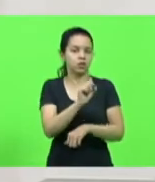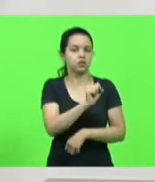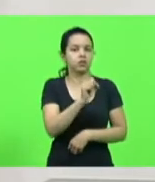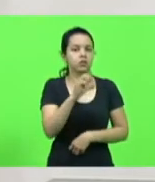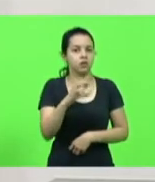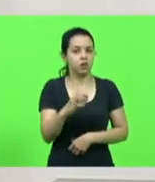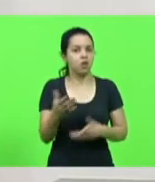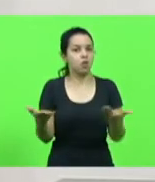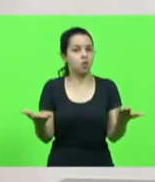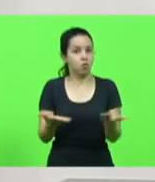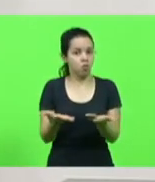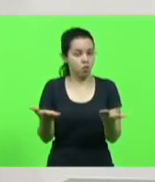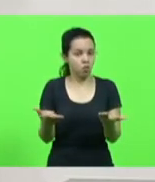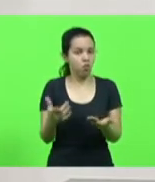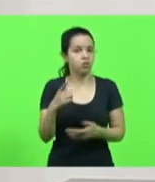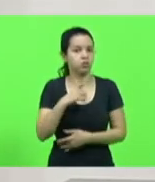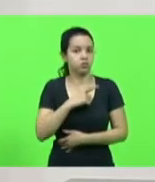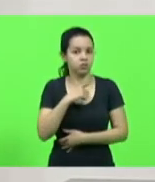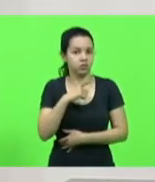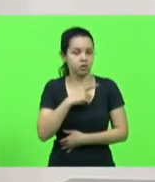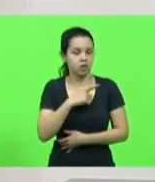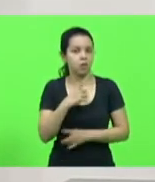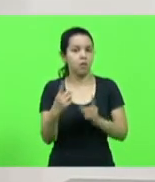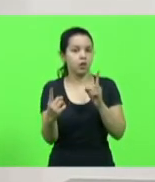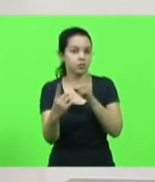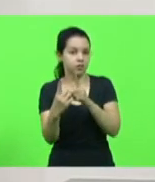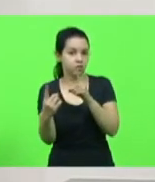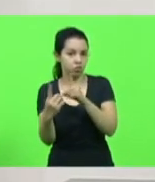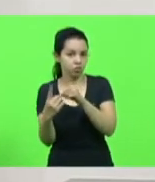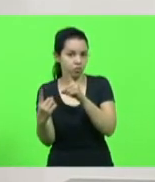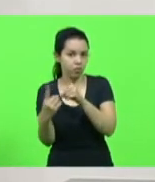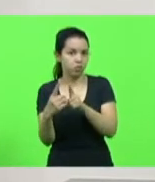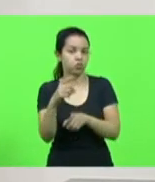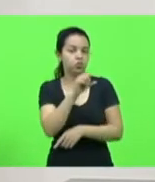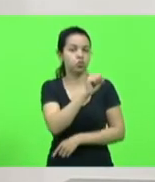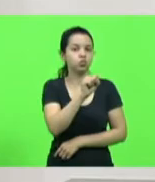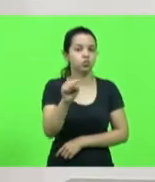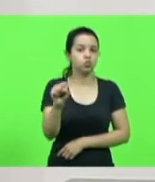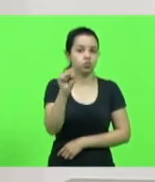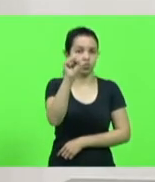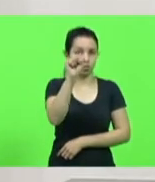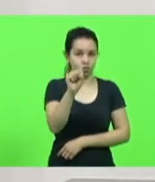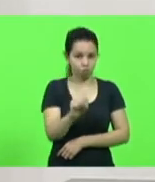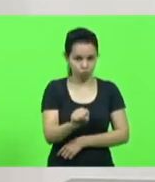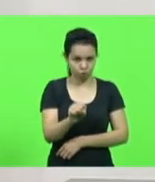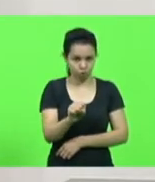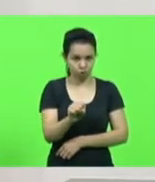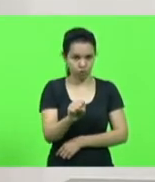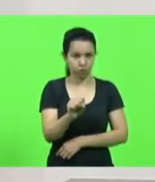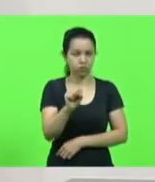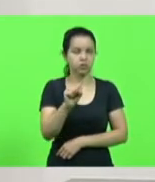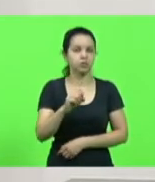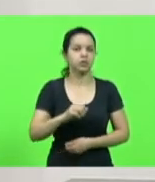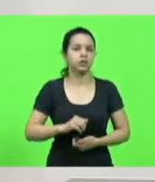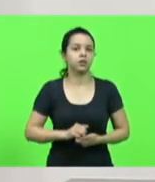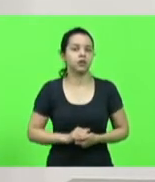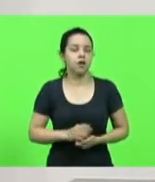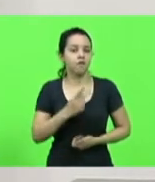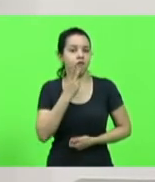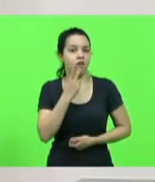provê por meio do atendimento SUS. Eu estou falando do